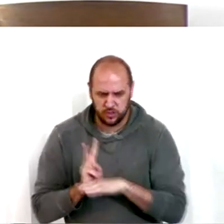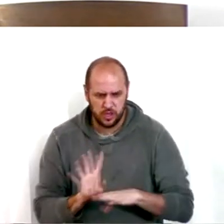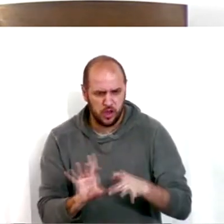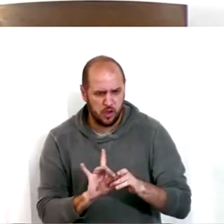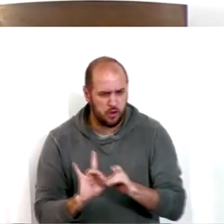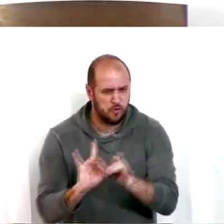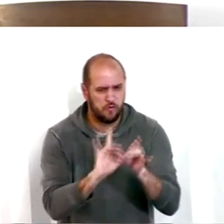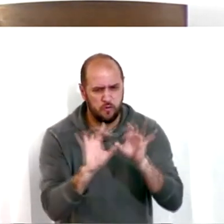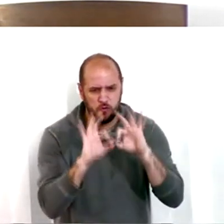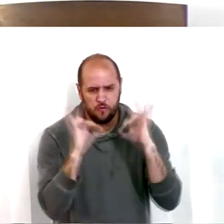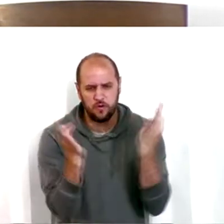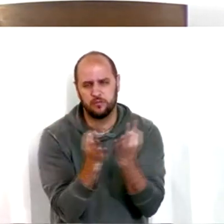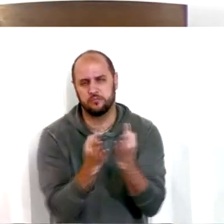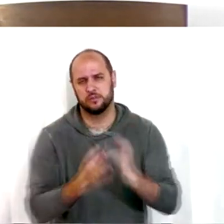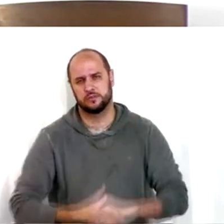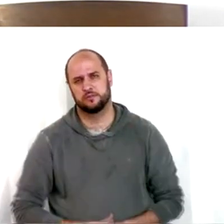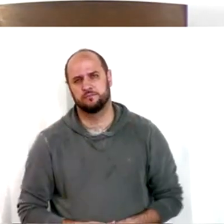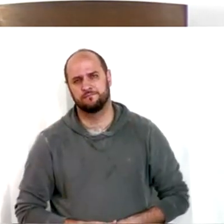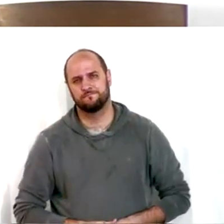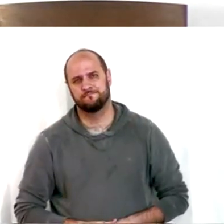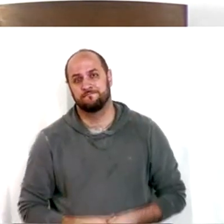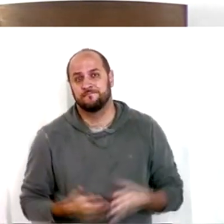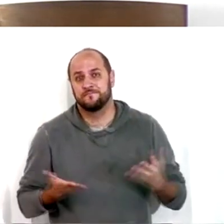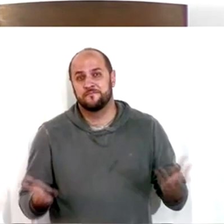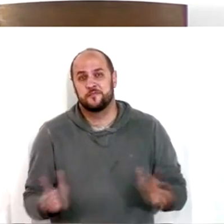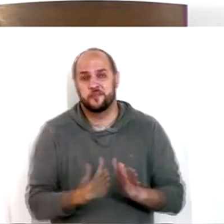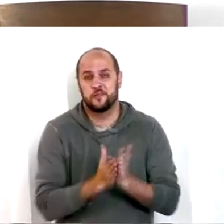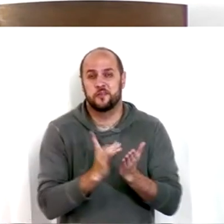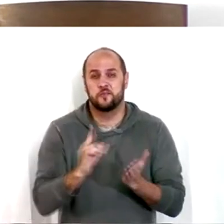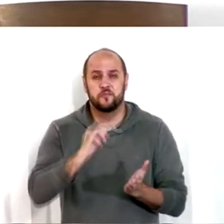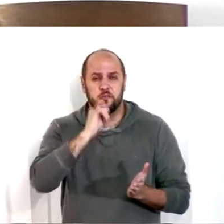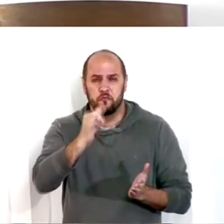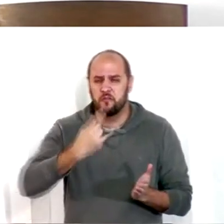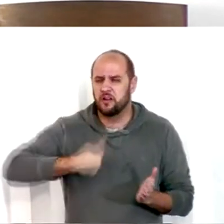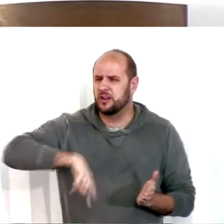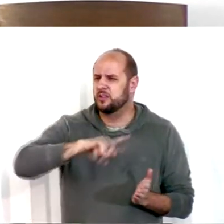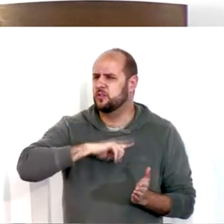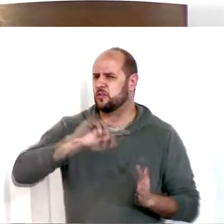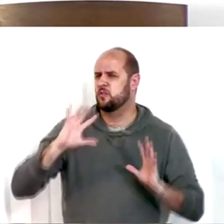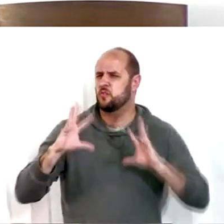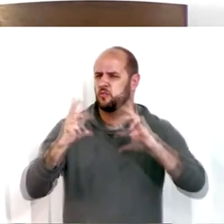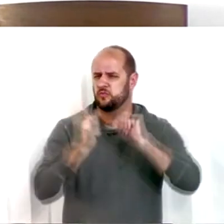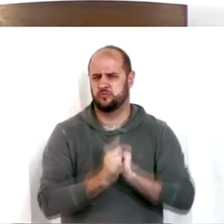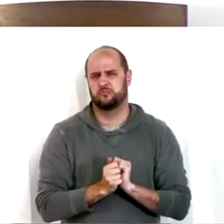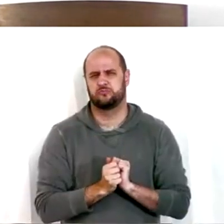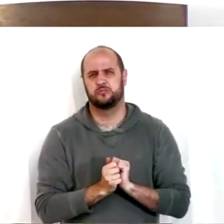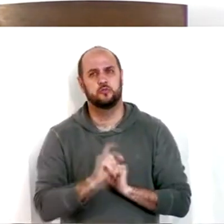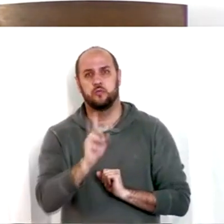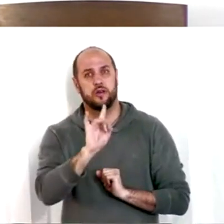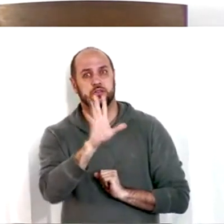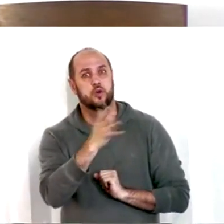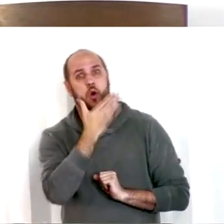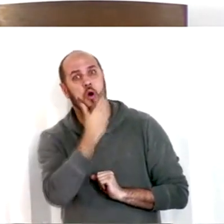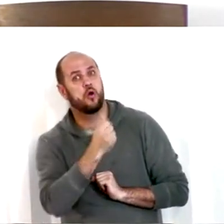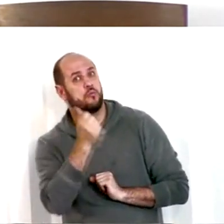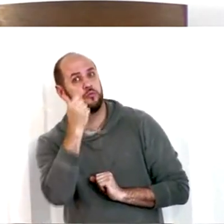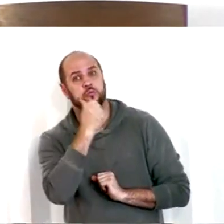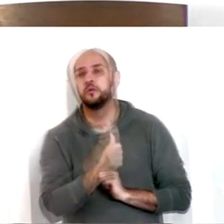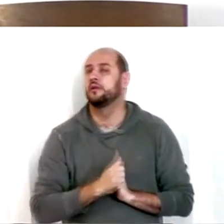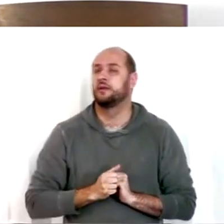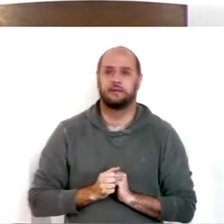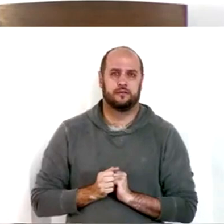unidade familiar. Queridos, esse texto edifica a todos nós. Não somente marido e